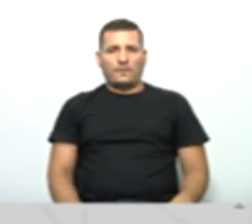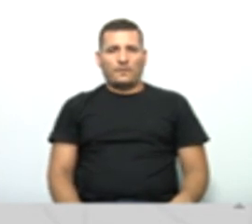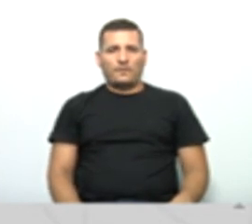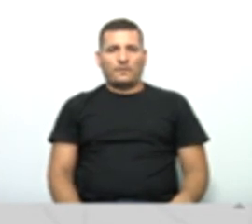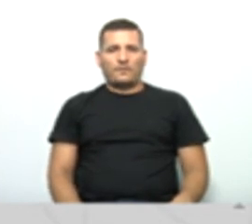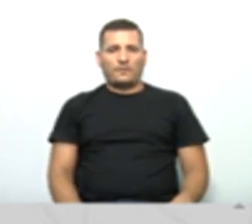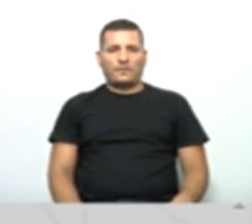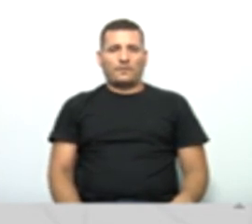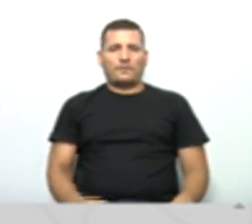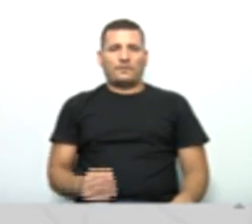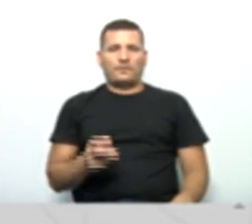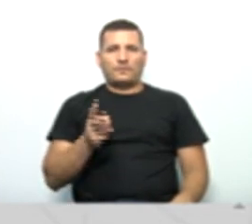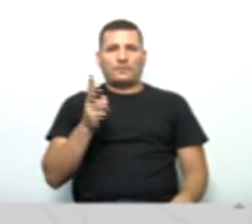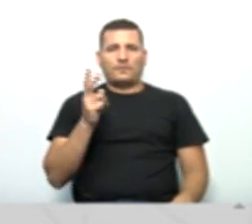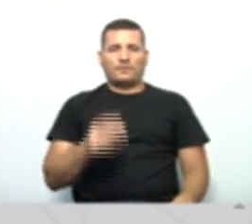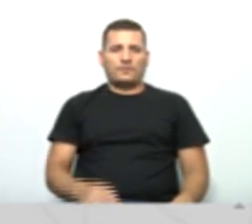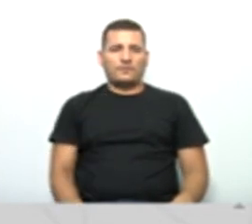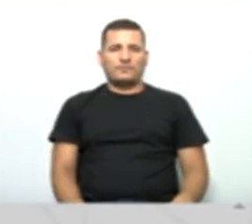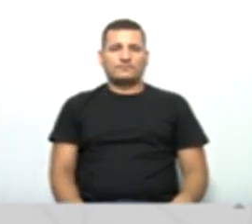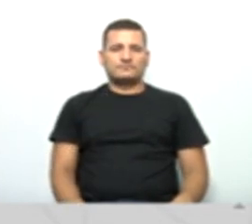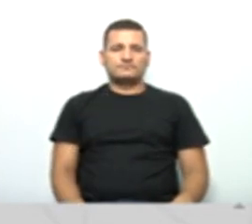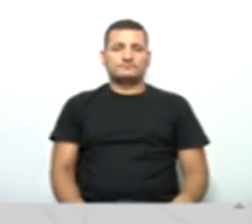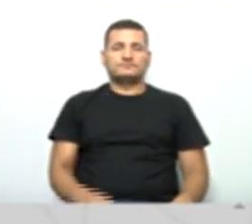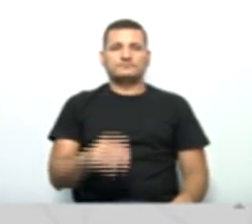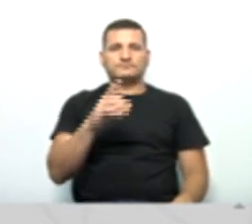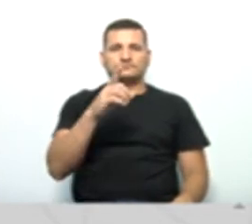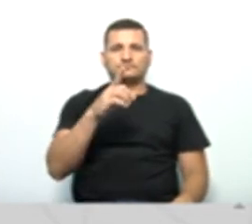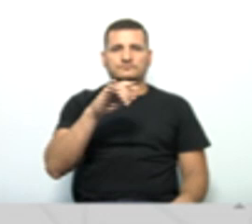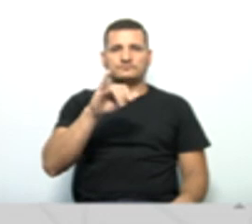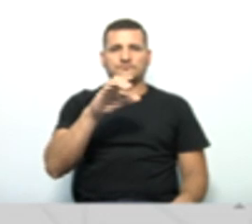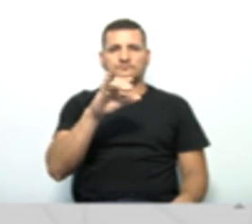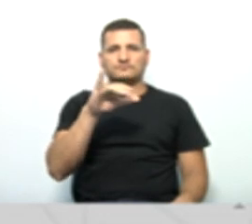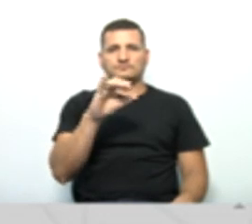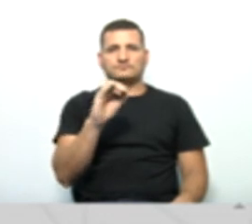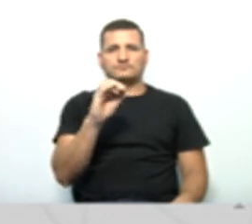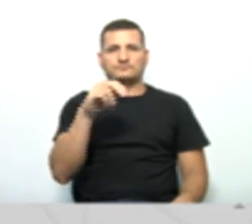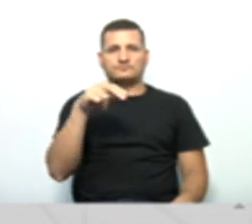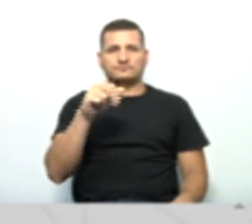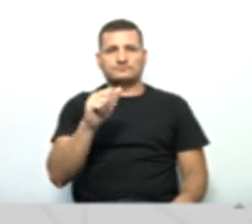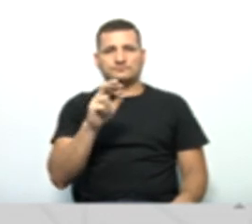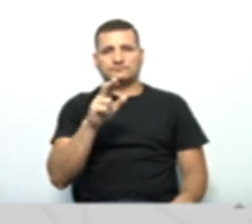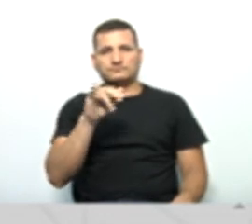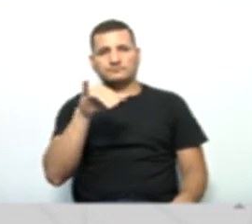Continuando aqui. Dicionário. Vamos falar sobre dicionário agora.